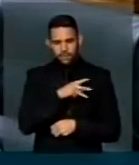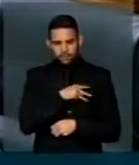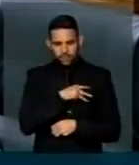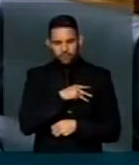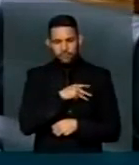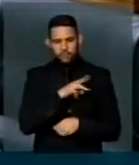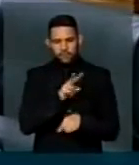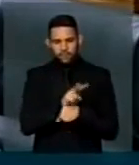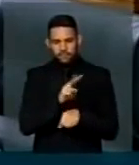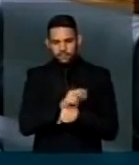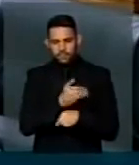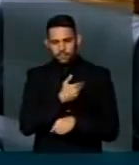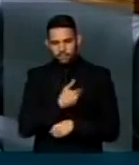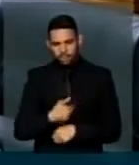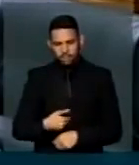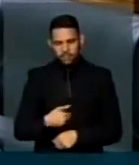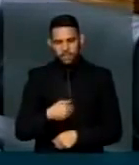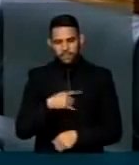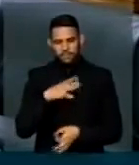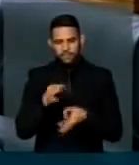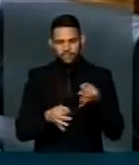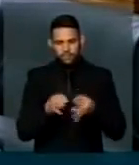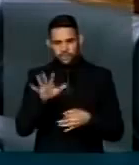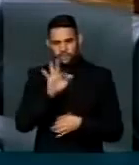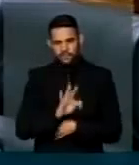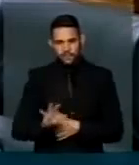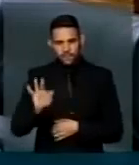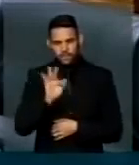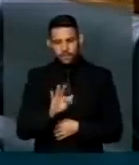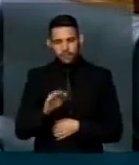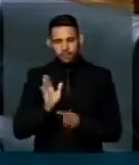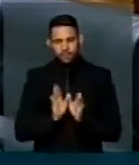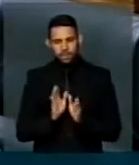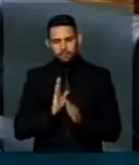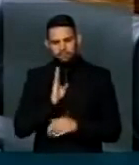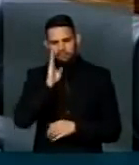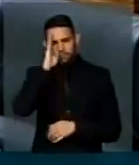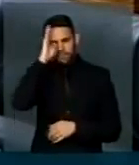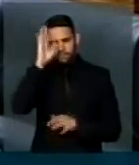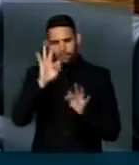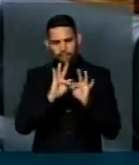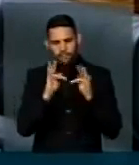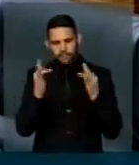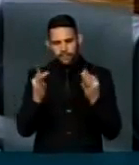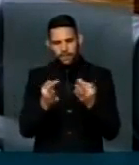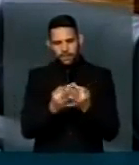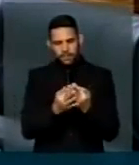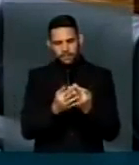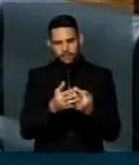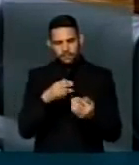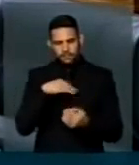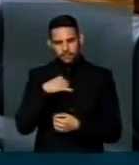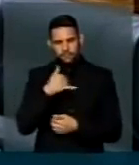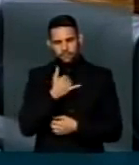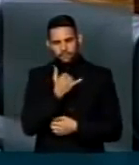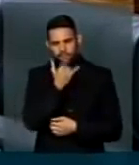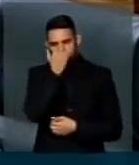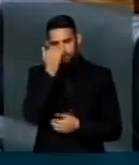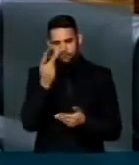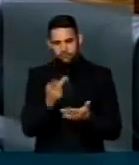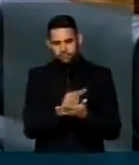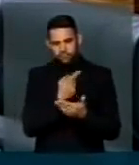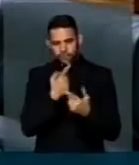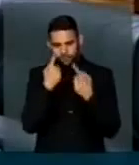Público, Defensoria Pública, juízes federais e principalmente familiares vítimas de violência